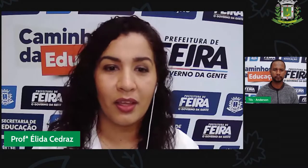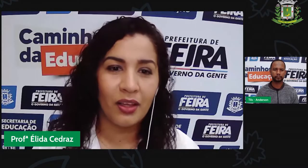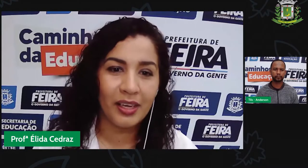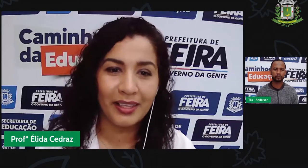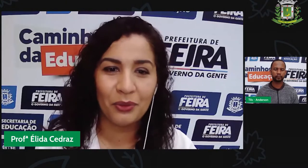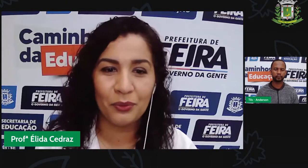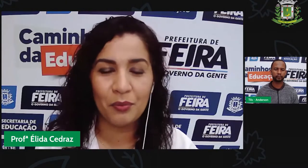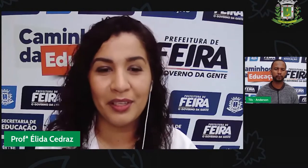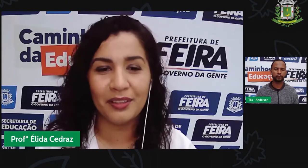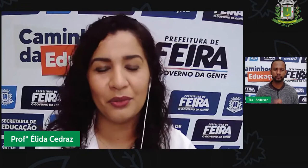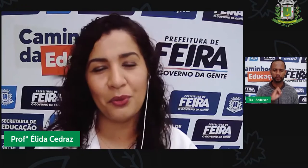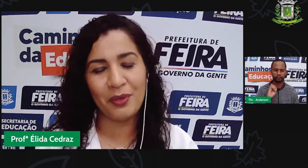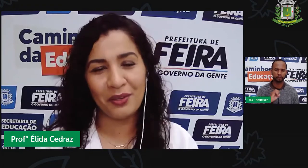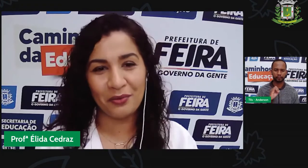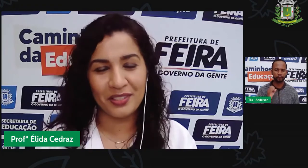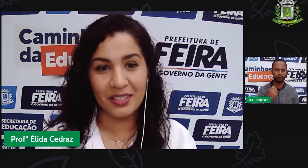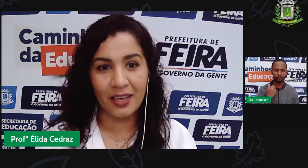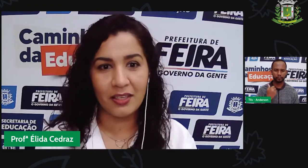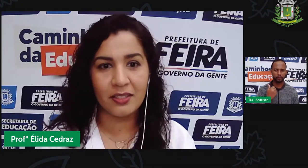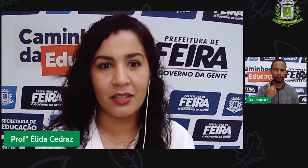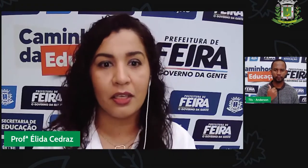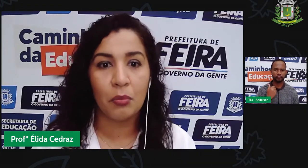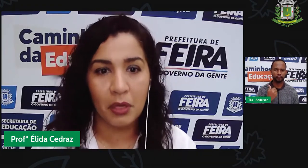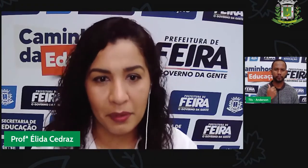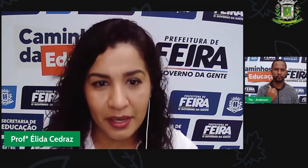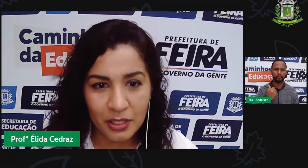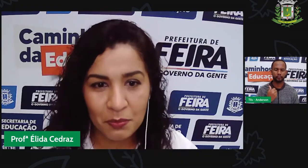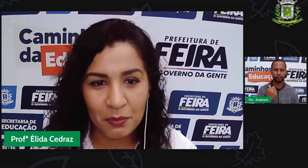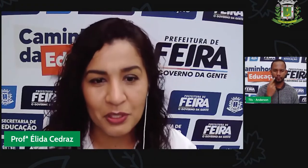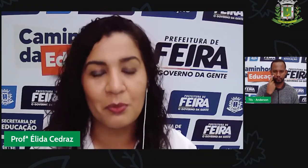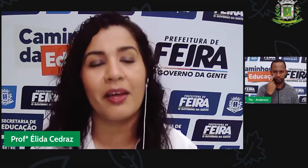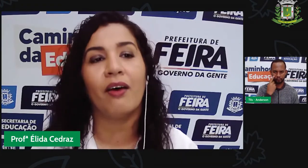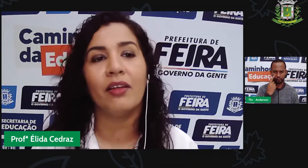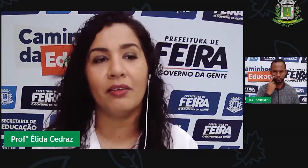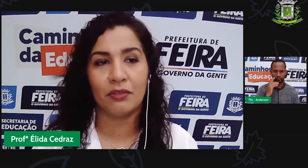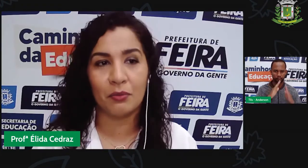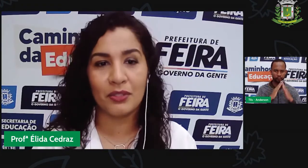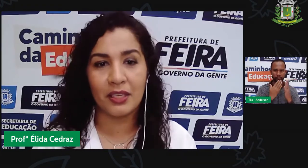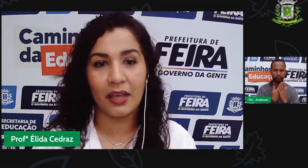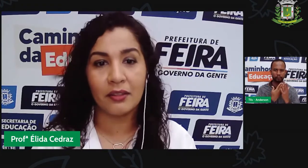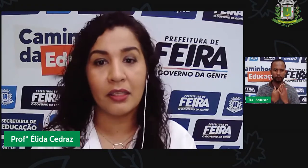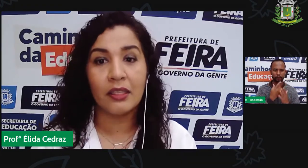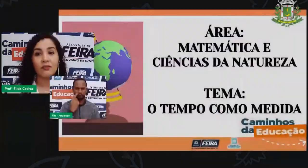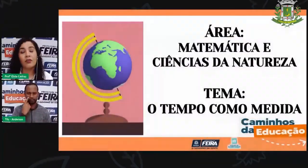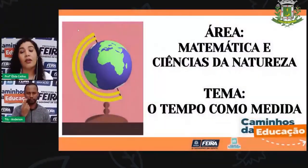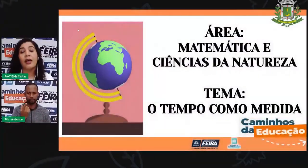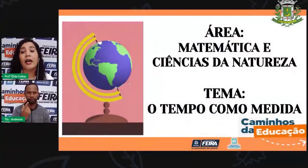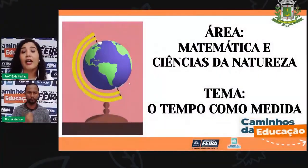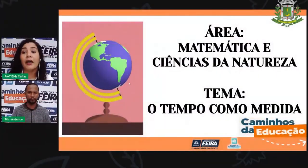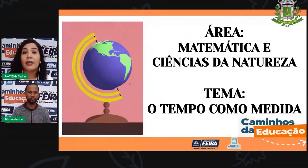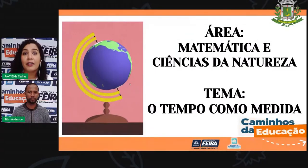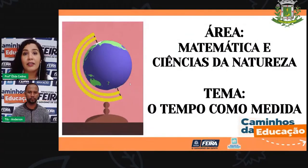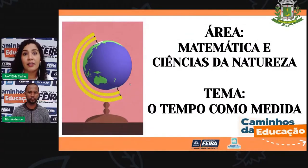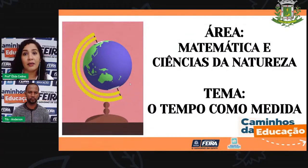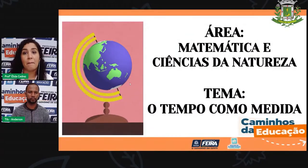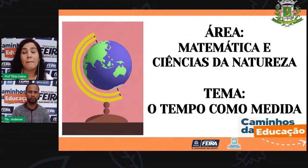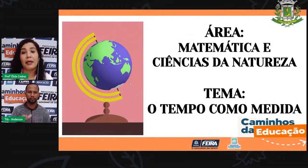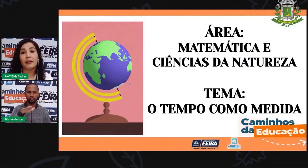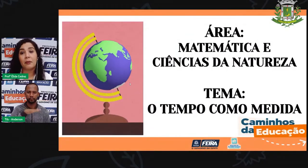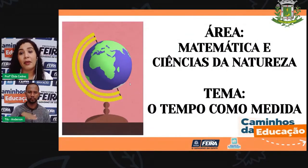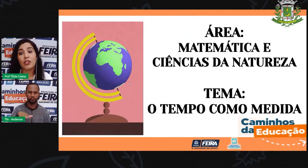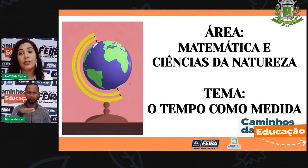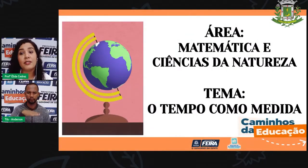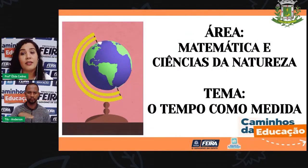Olá, turma! Tudo bem com vocês? Preparados para mais uma aula? Vamos lá! A área é